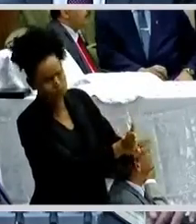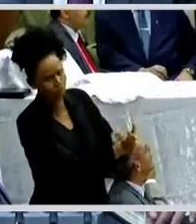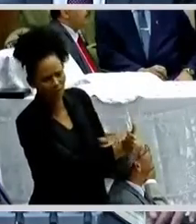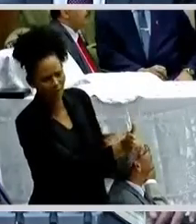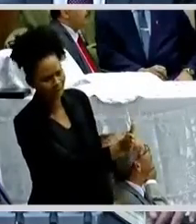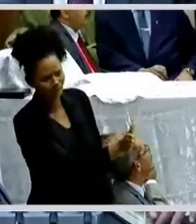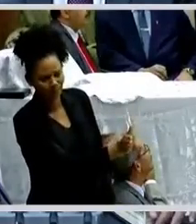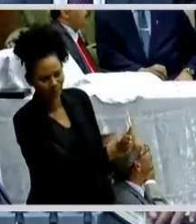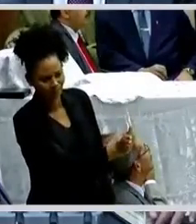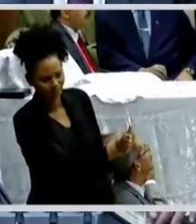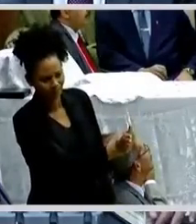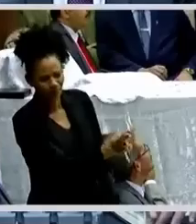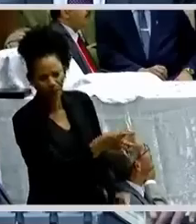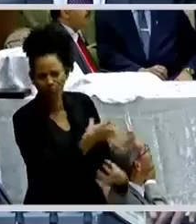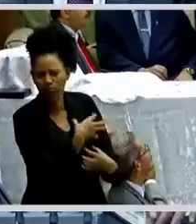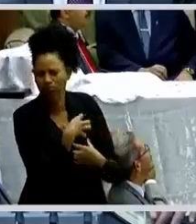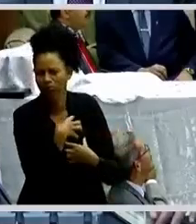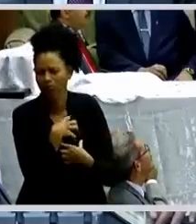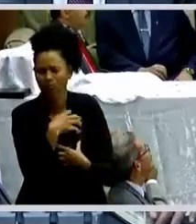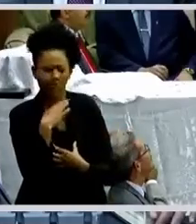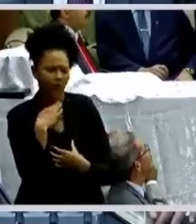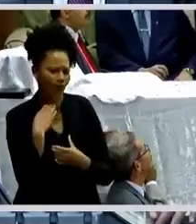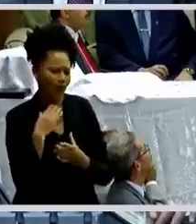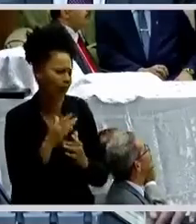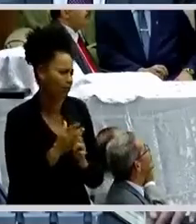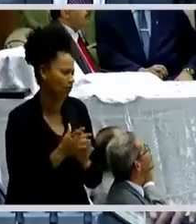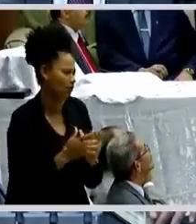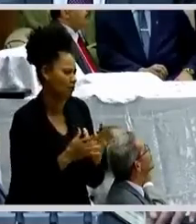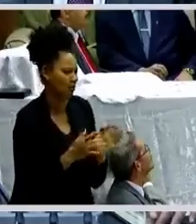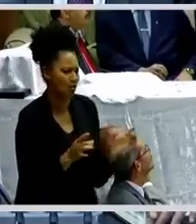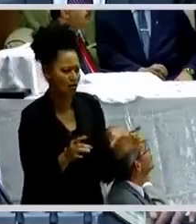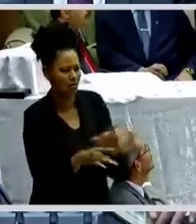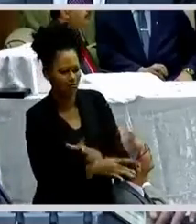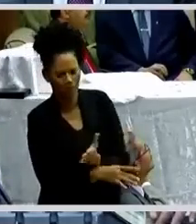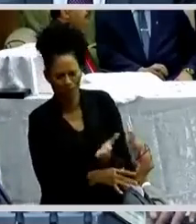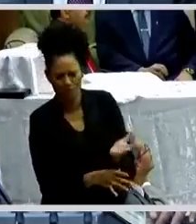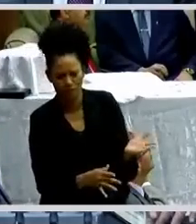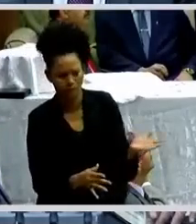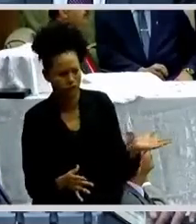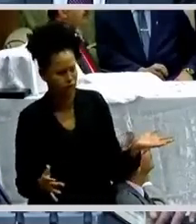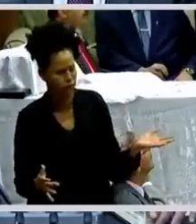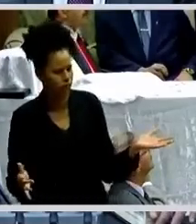E frustraram, todos se frustraram. Acabou.